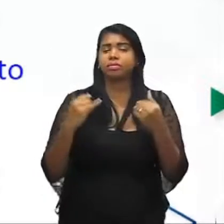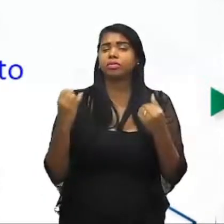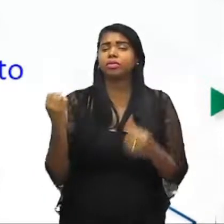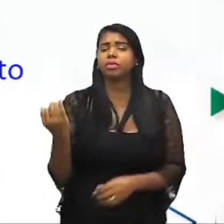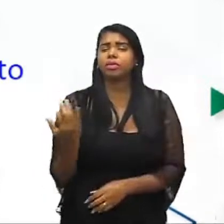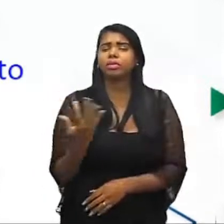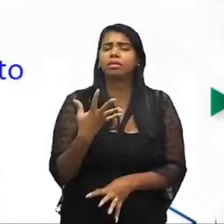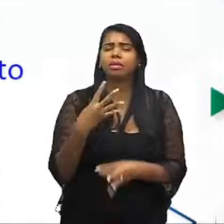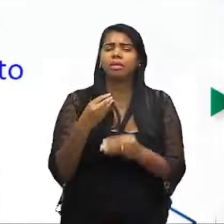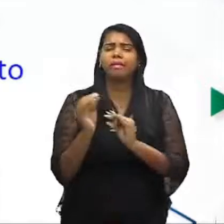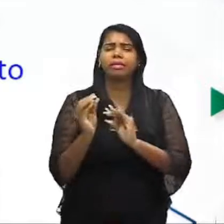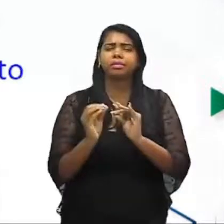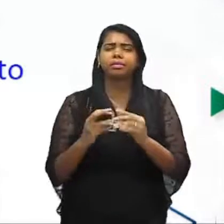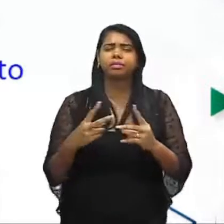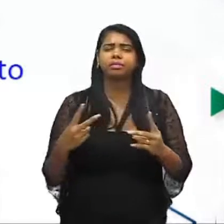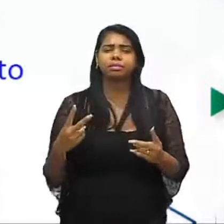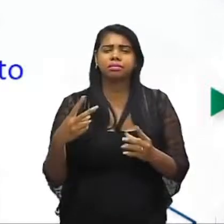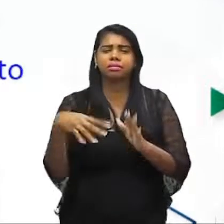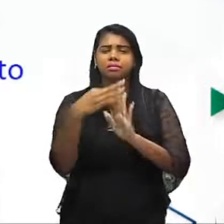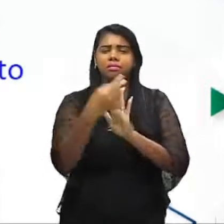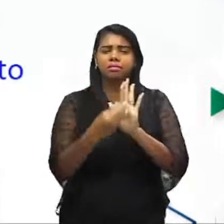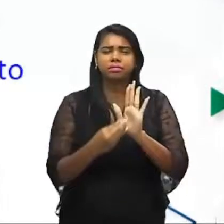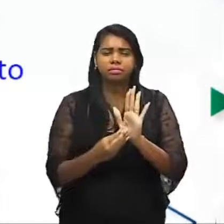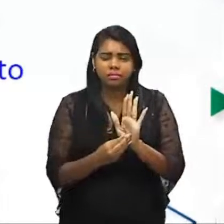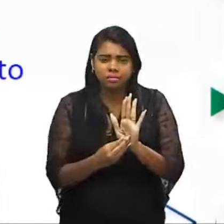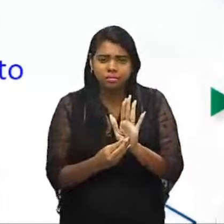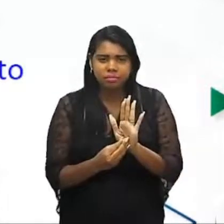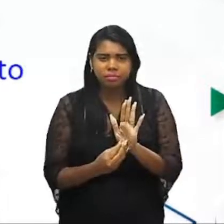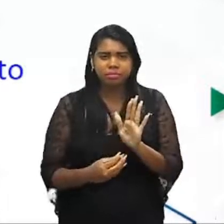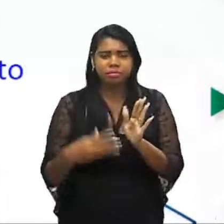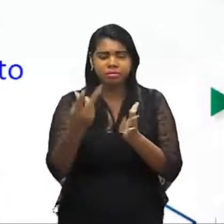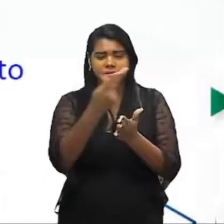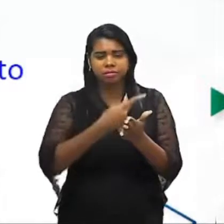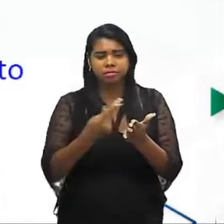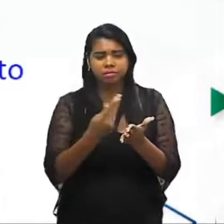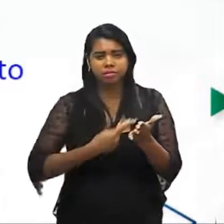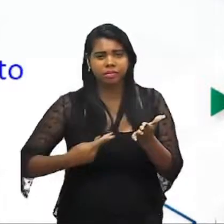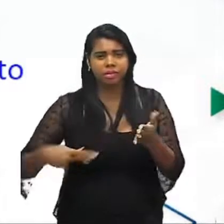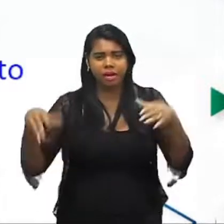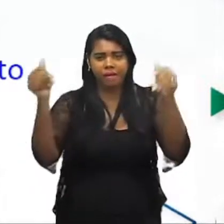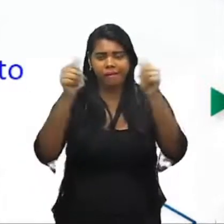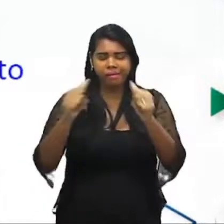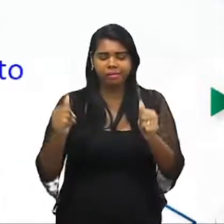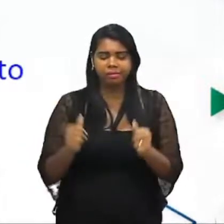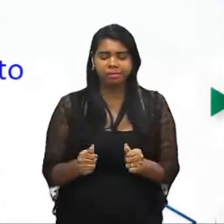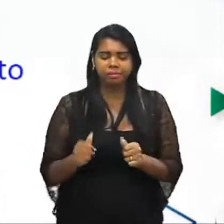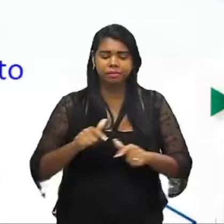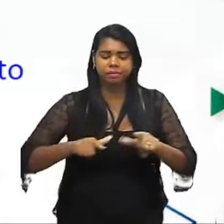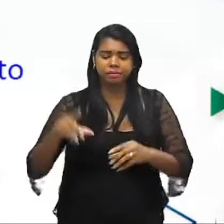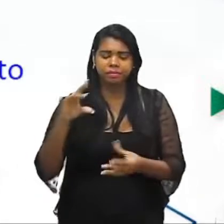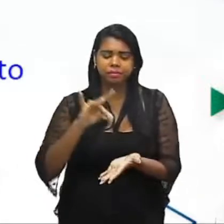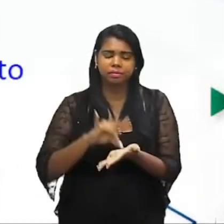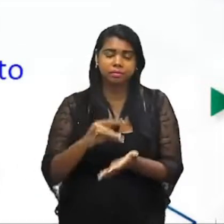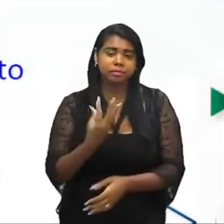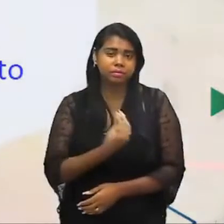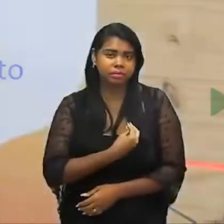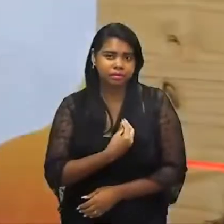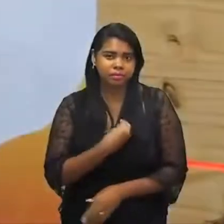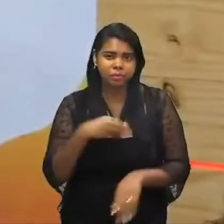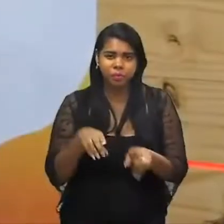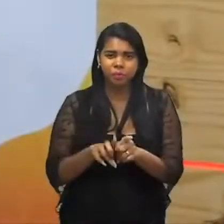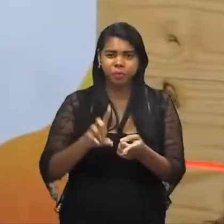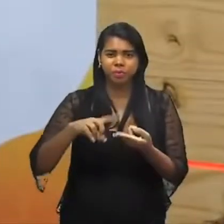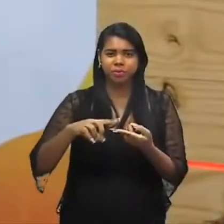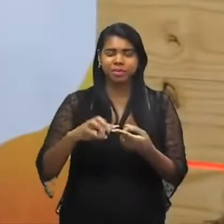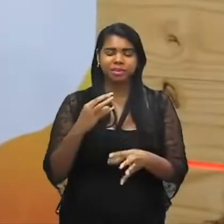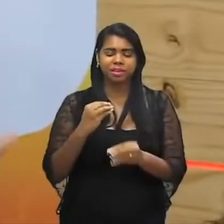os elementos que deveriam entrar dentro de uma perspectiva de artes para trabalhar com aquela realidade dele. Então, foi um